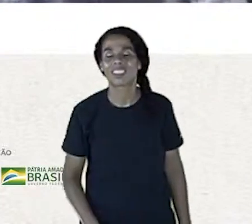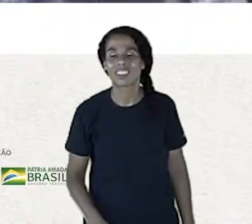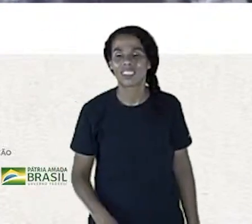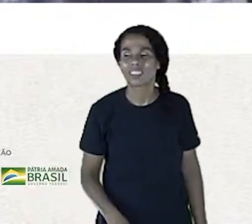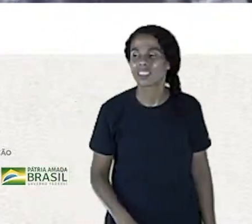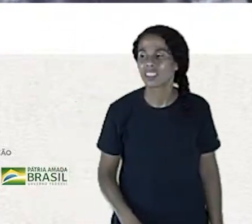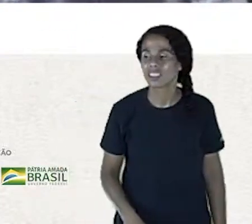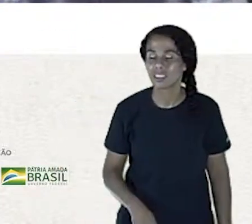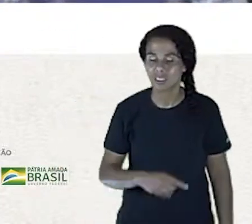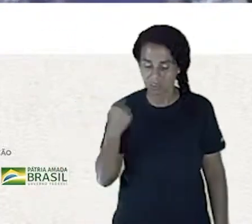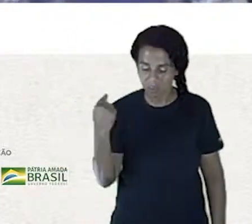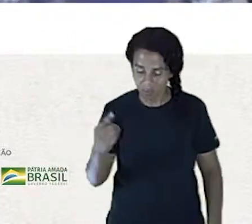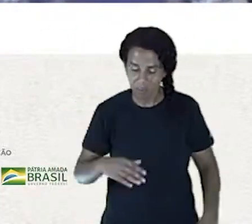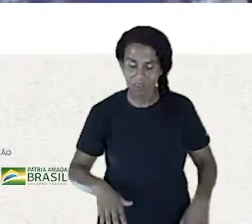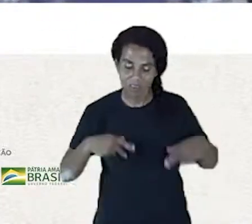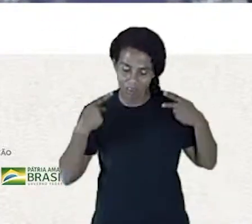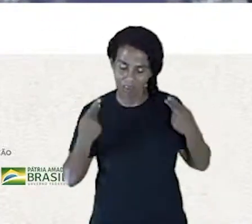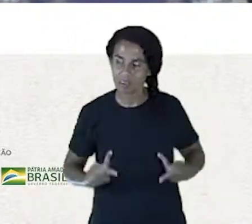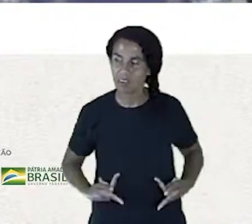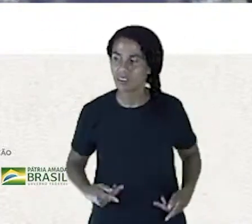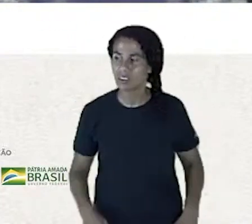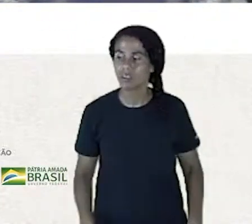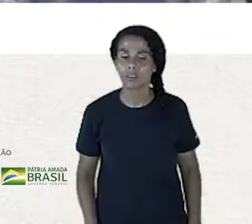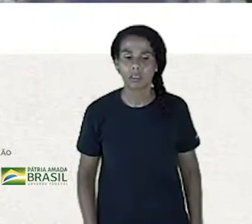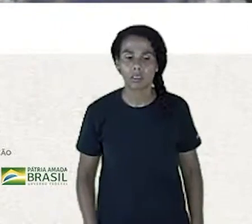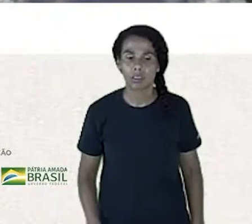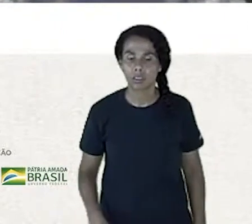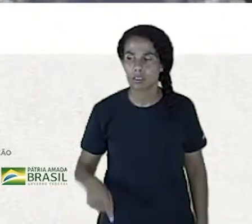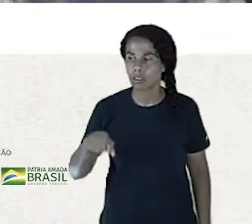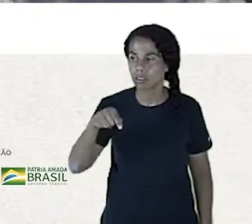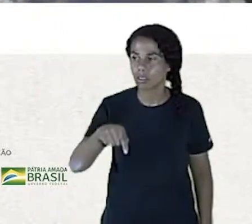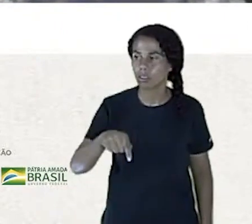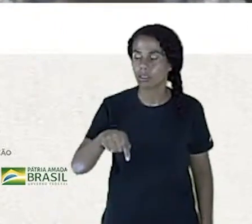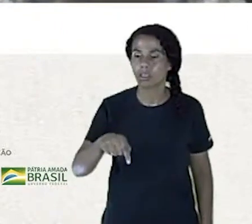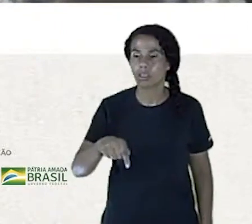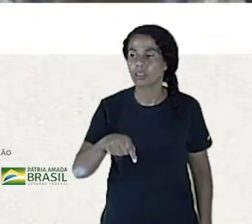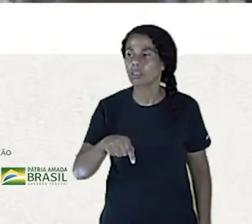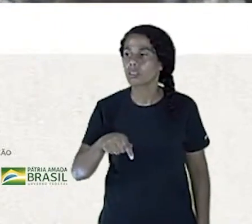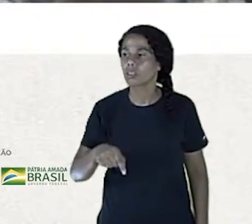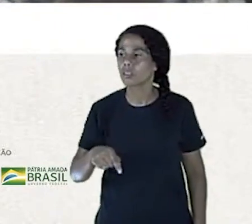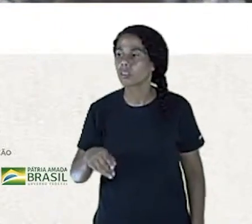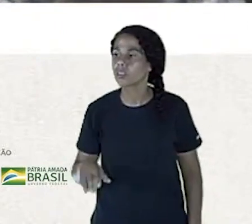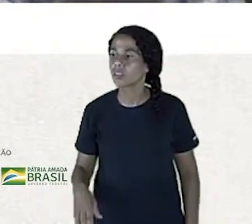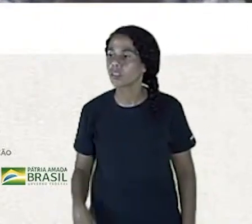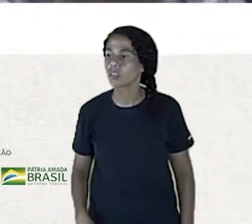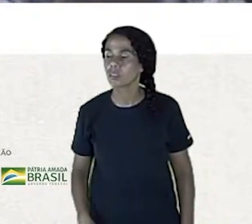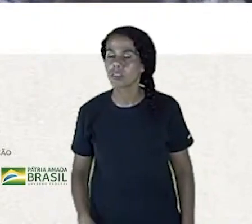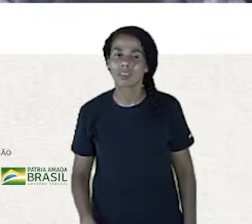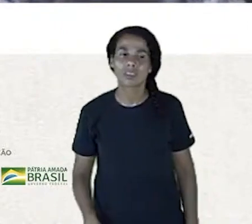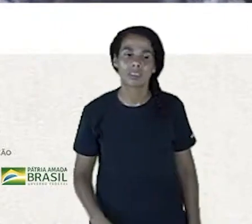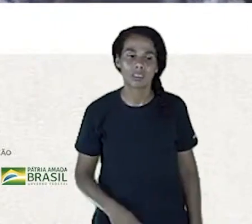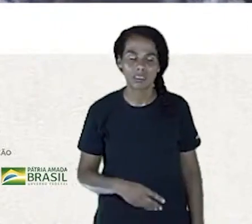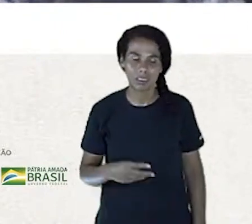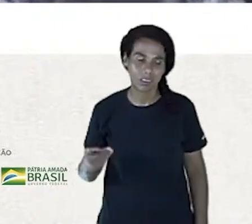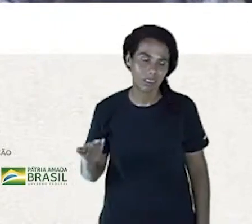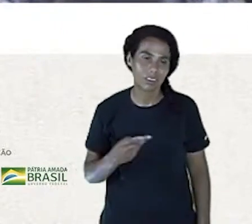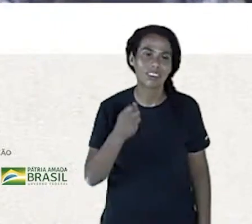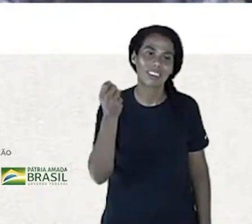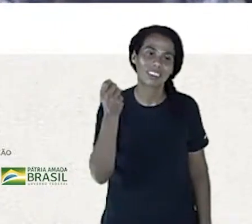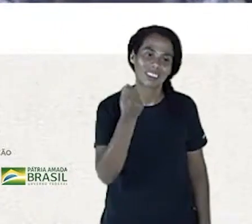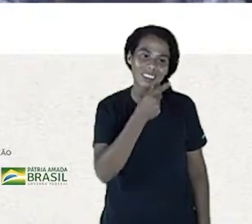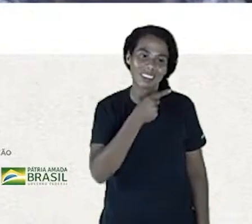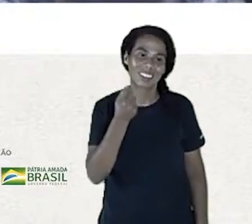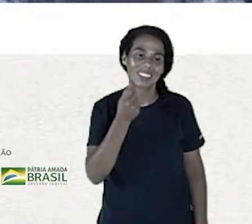É isso aí. Ô, meus dois queridos, eu tenho muito a agradecer a vocês. Estou vendo essas três barbas brancas